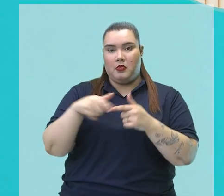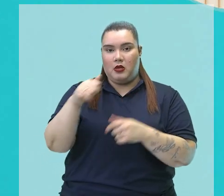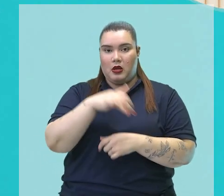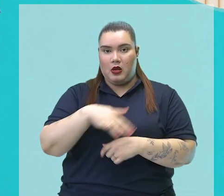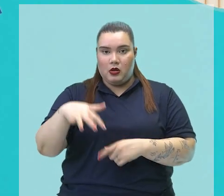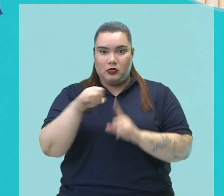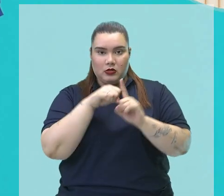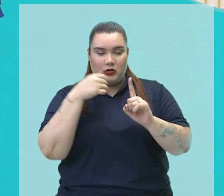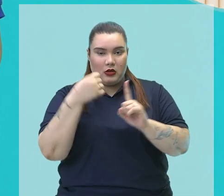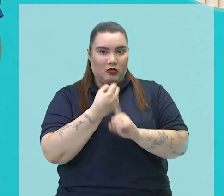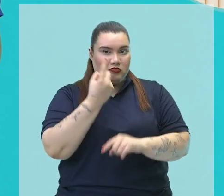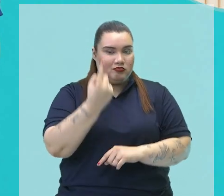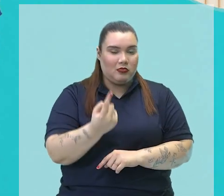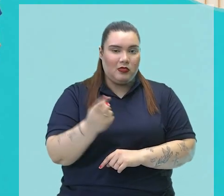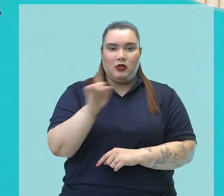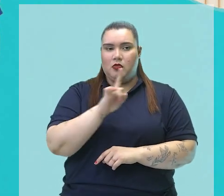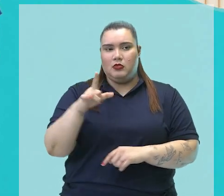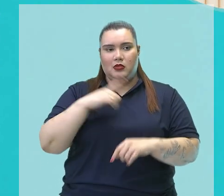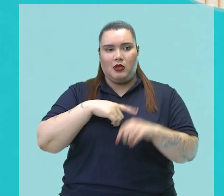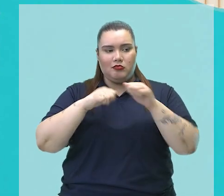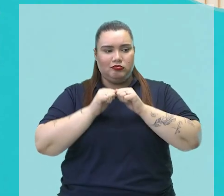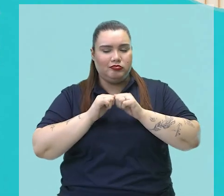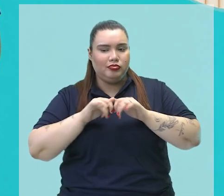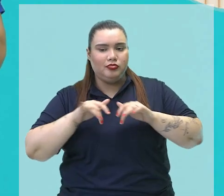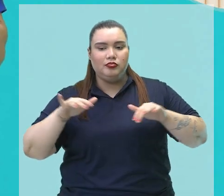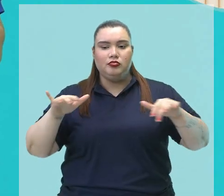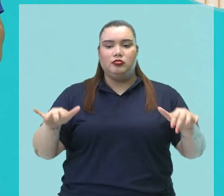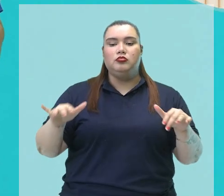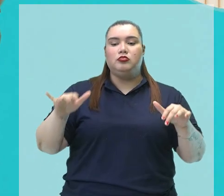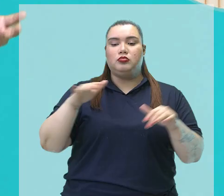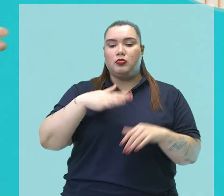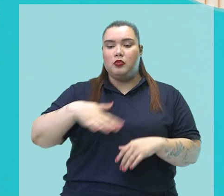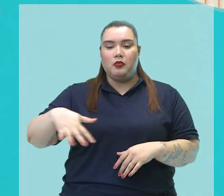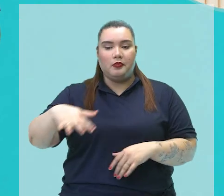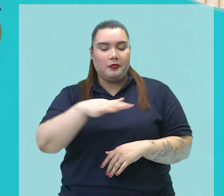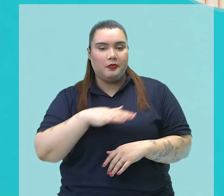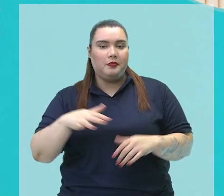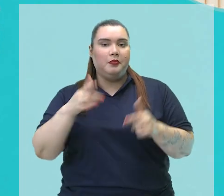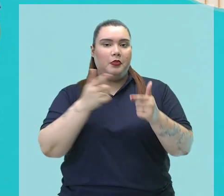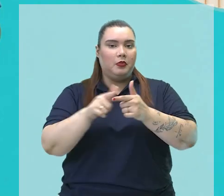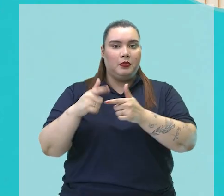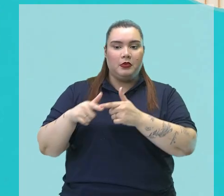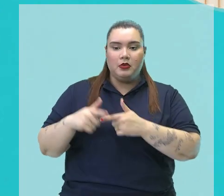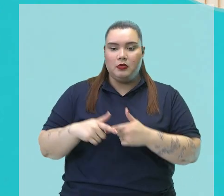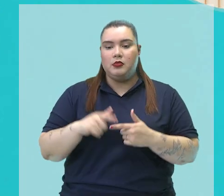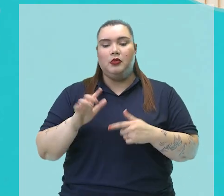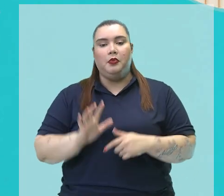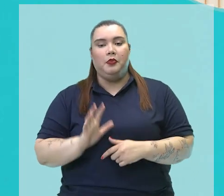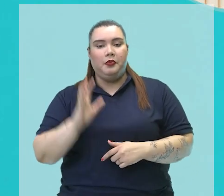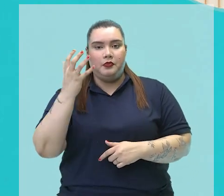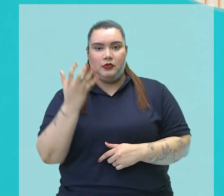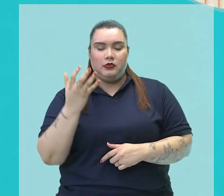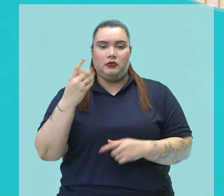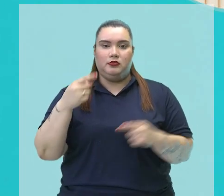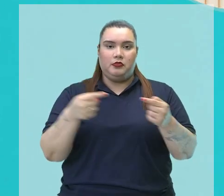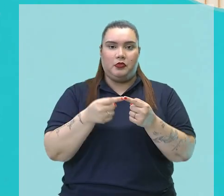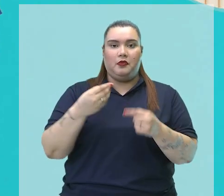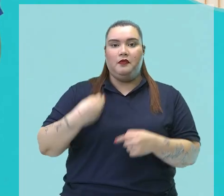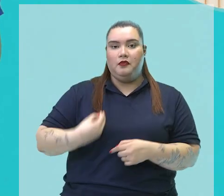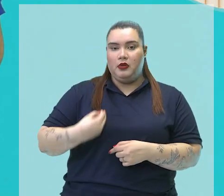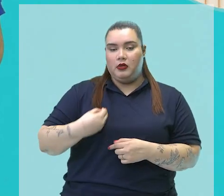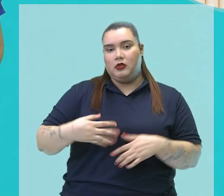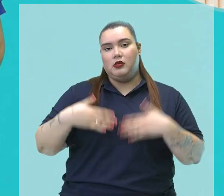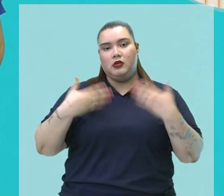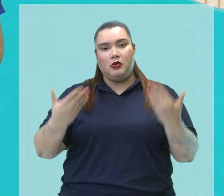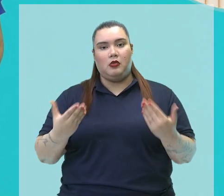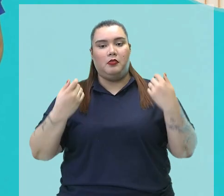sociedade. Ela acaba abrangendo aí todas as fases, todas as etapas, todas as situações que permeiam a nossa vida. E aí a gente